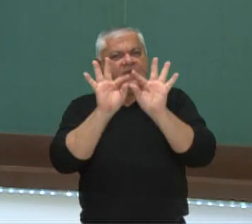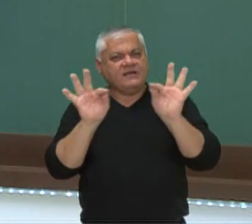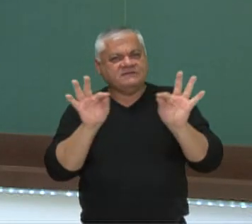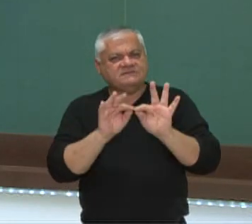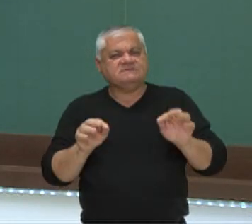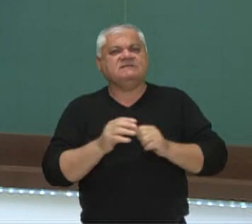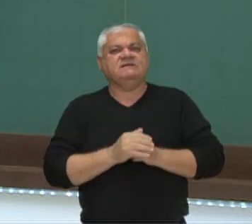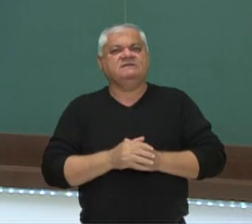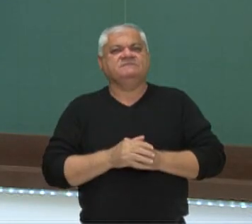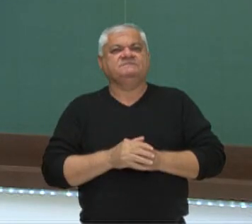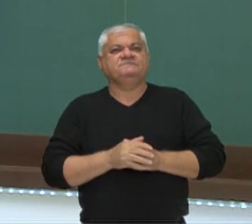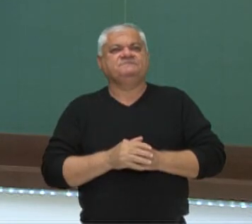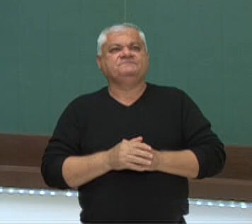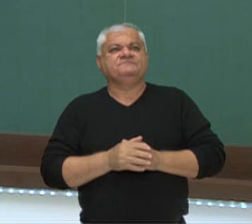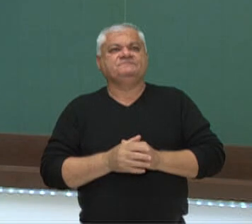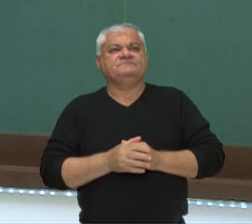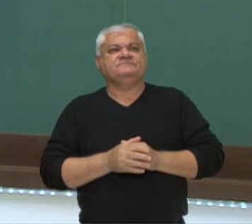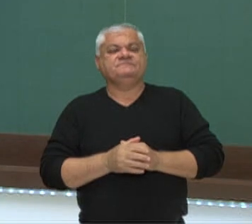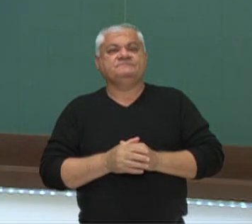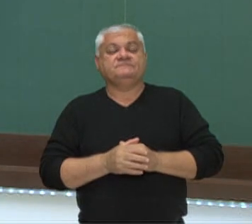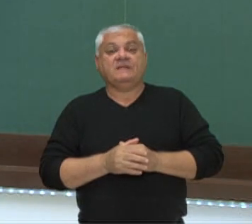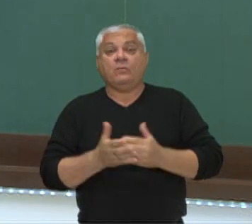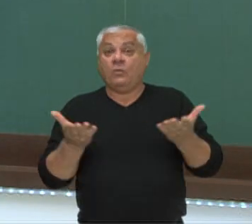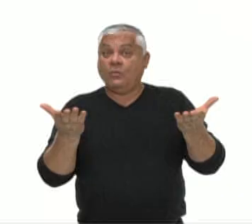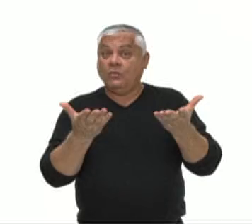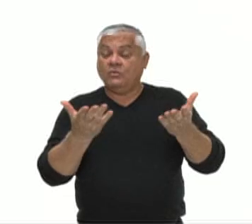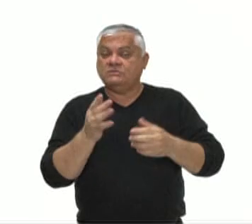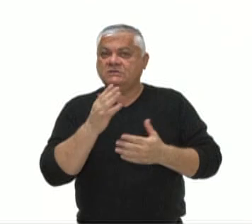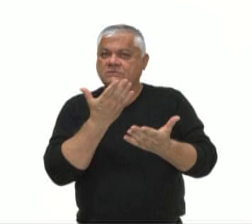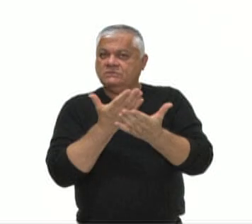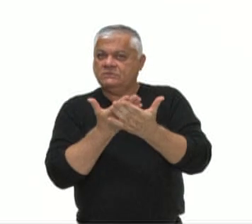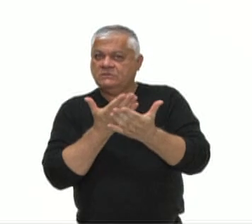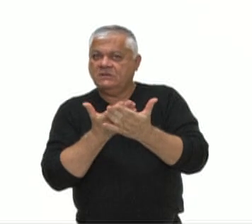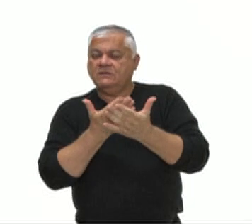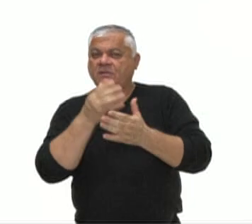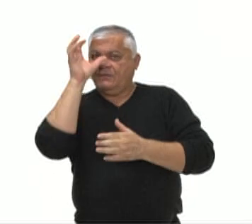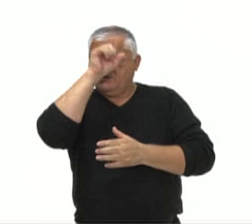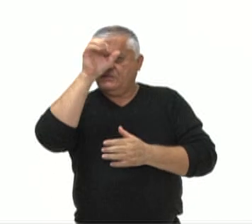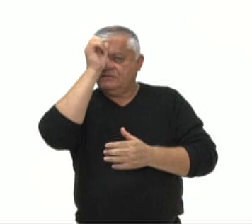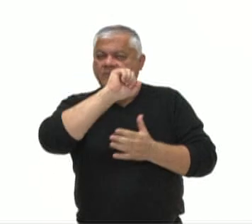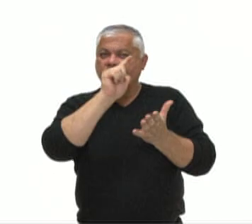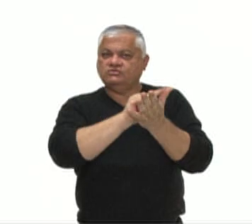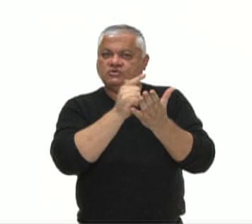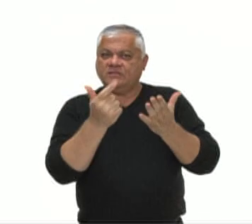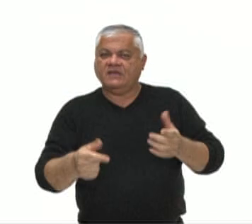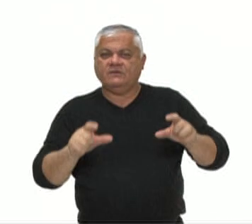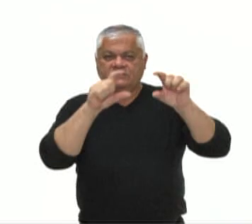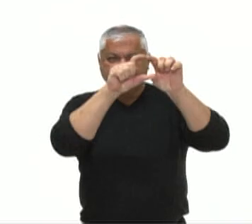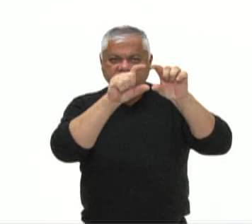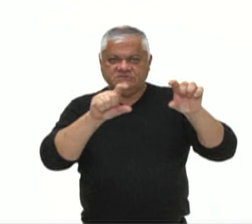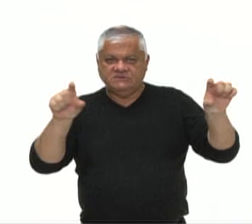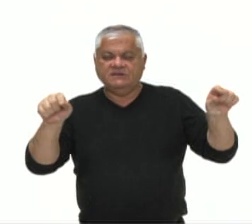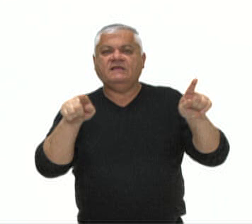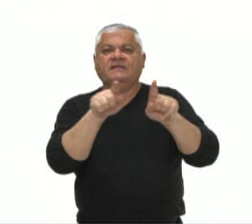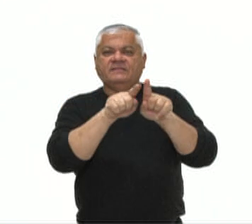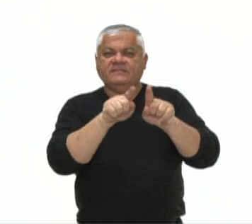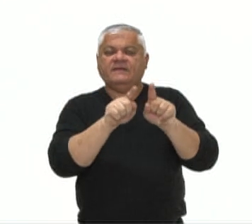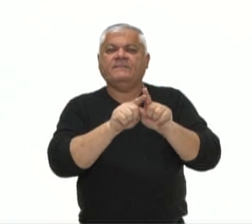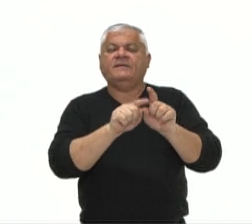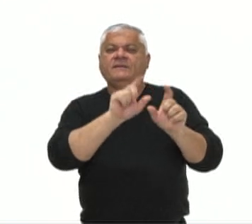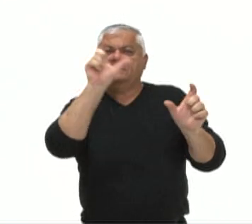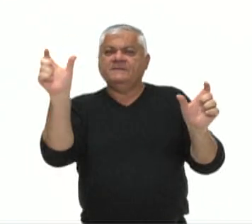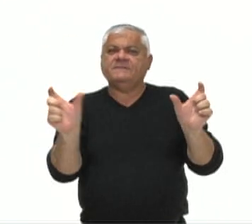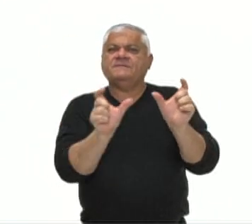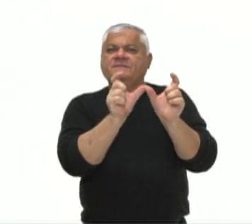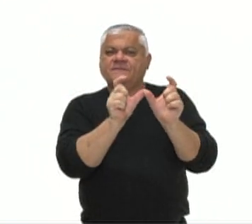coordenadas sindéticas. Na aula de hoje, estudamos o gênero jornalístico tirinha e o período composto por